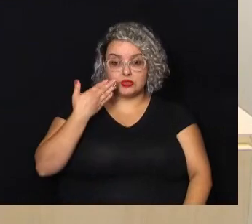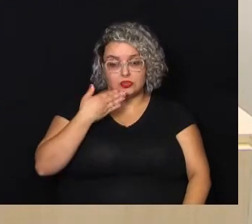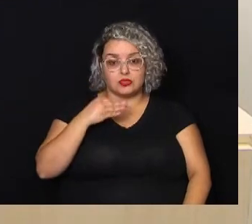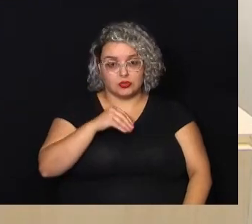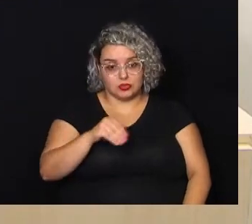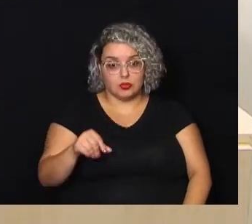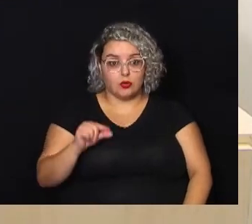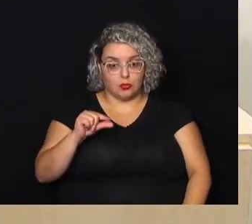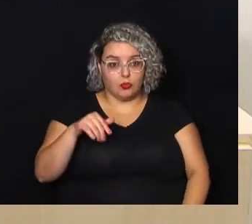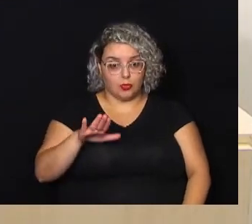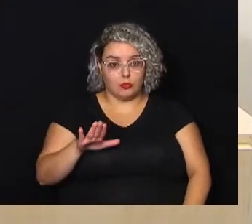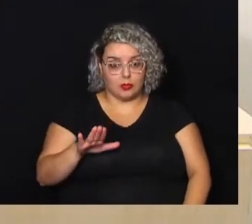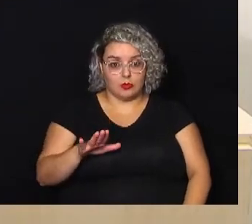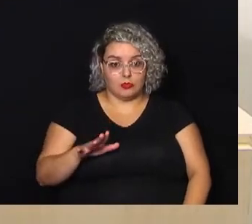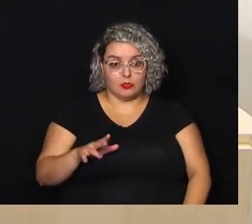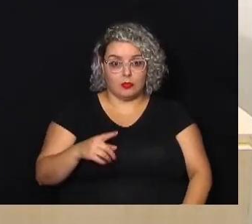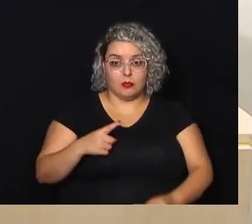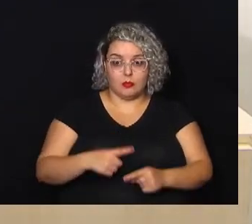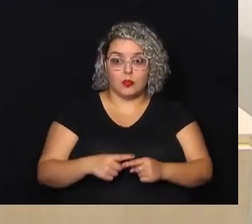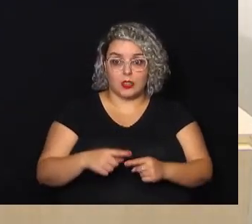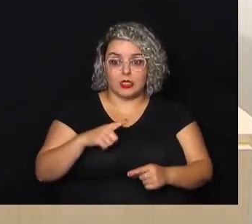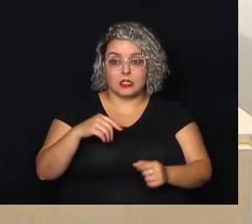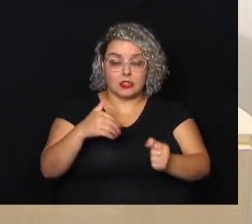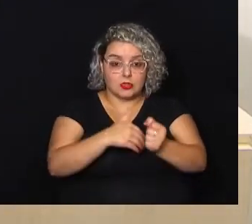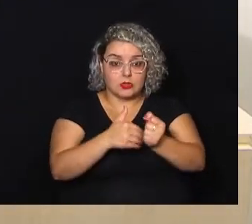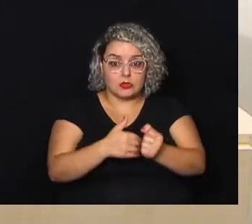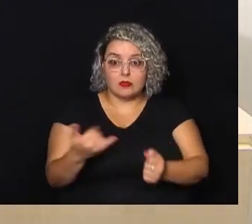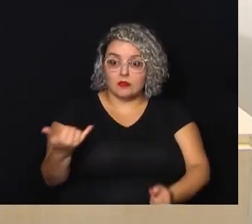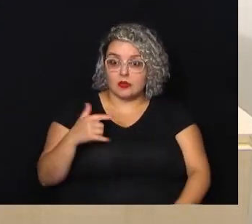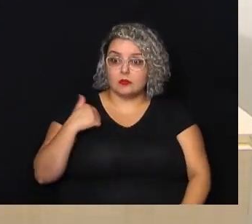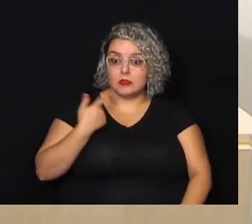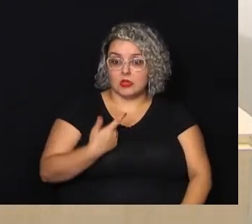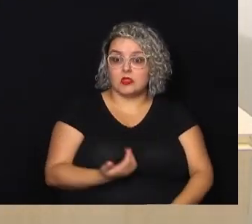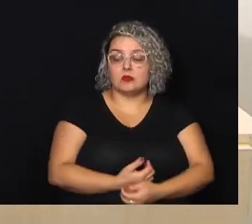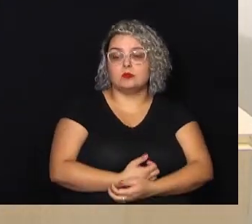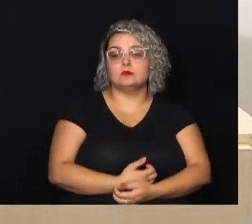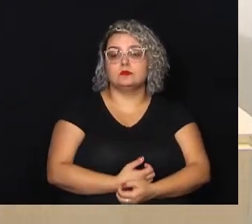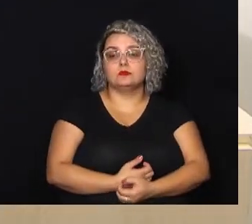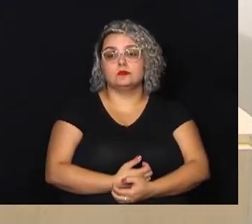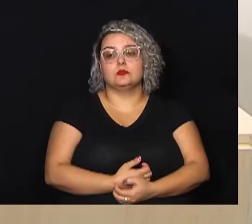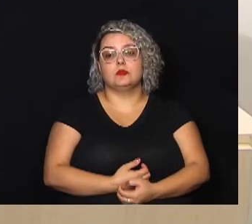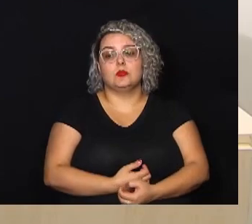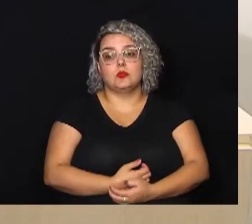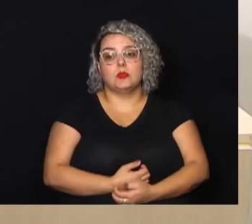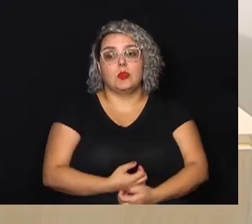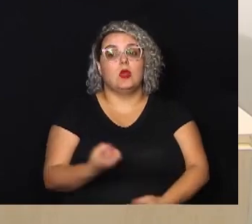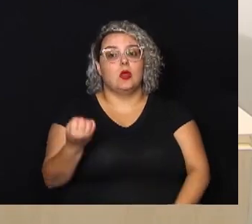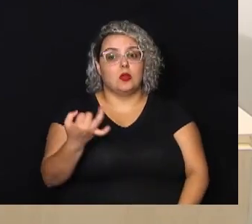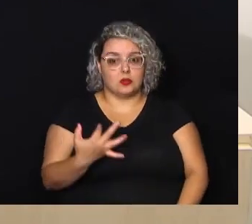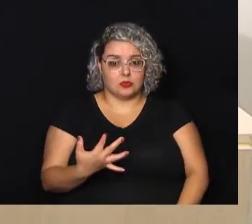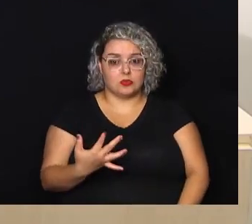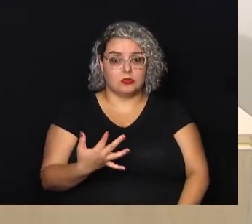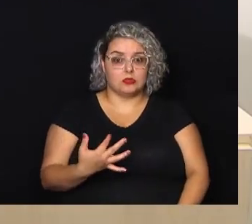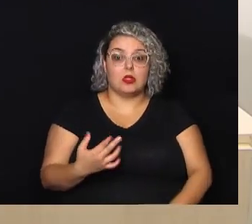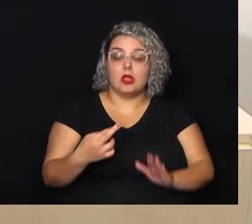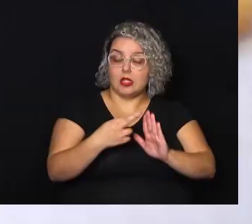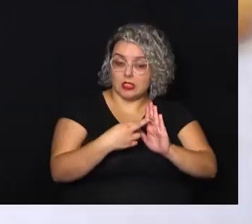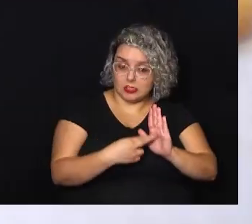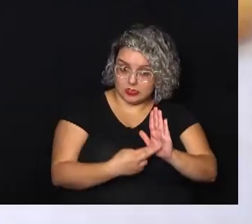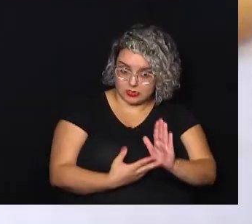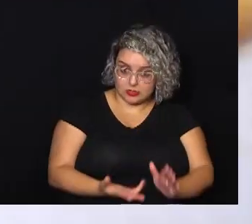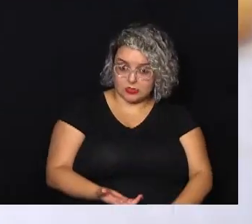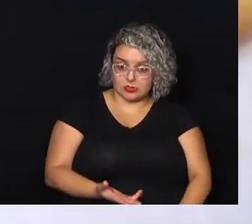ela separou mais um pouquinho aqui, porque parece que tem um pulo do gato aí. Conta pra gente. Aquela da quantidade que tinha